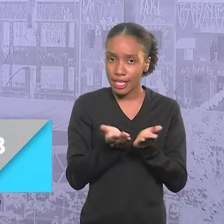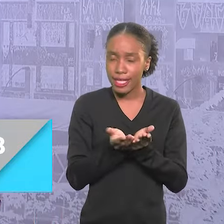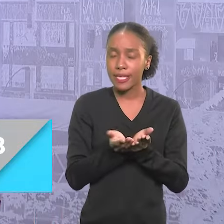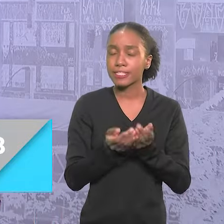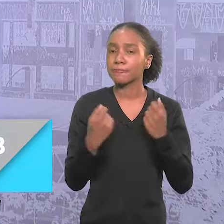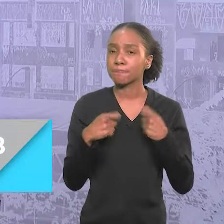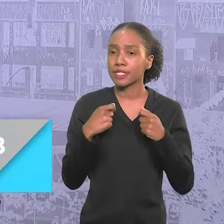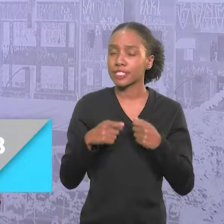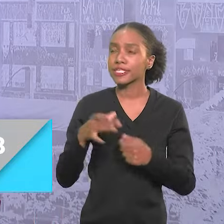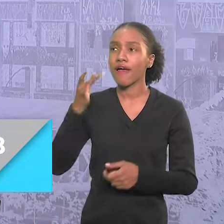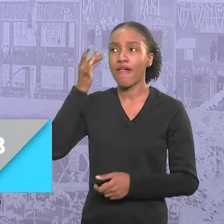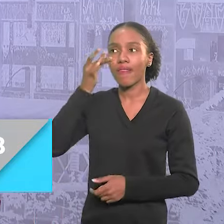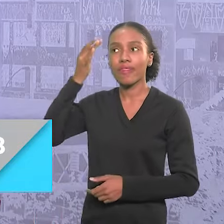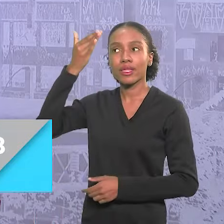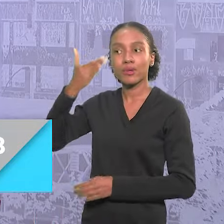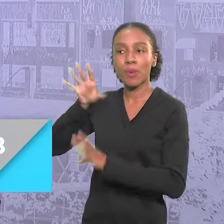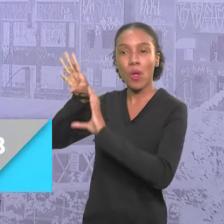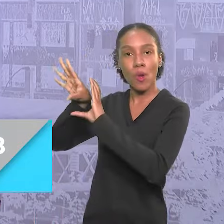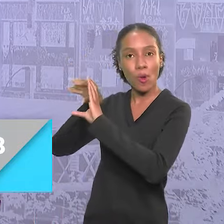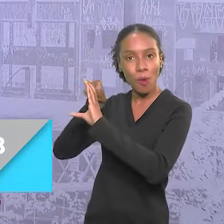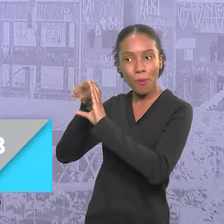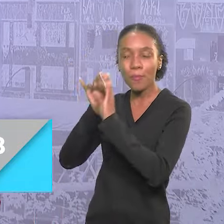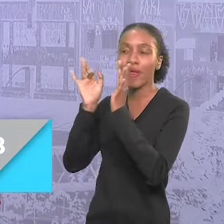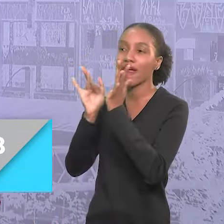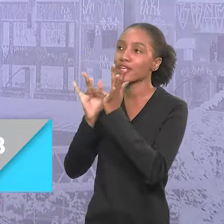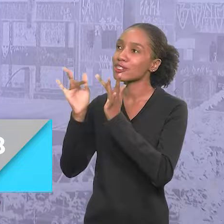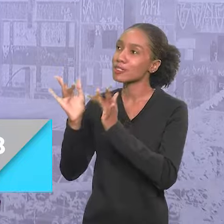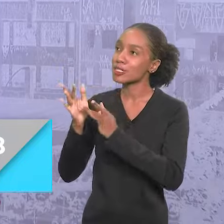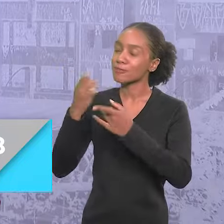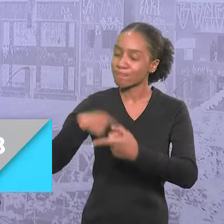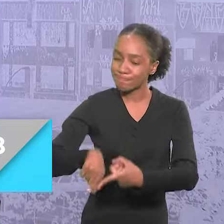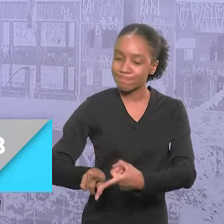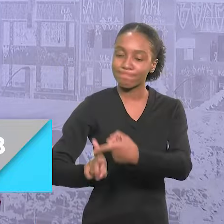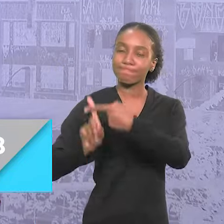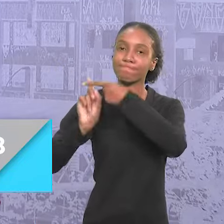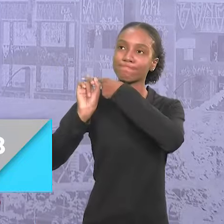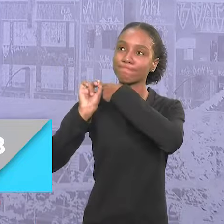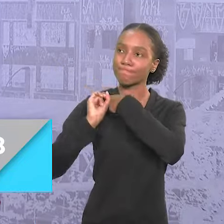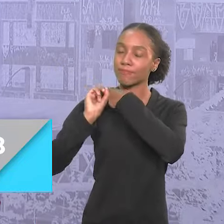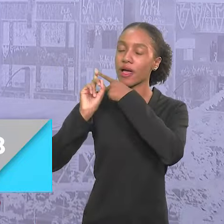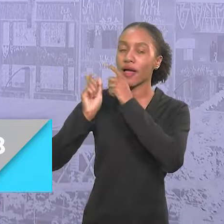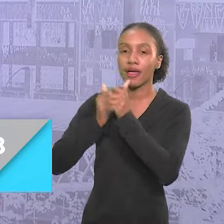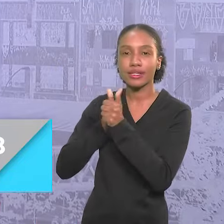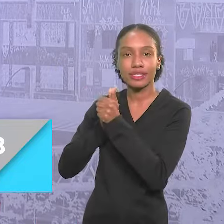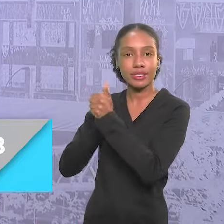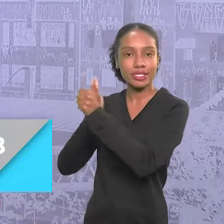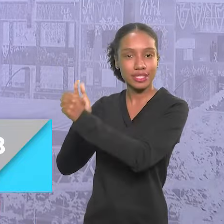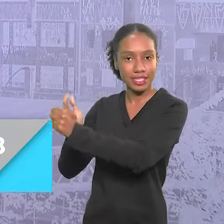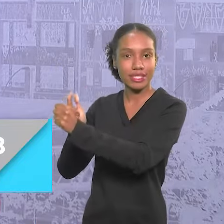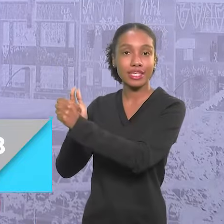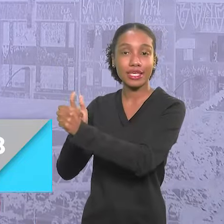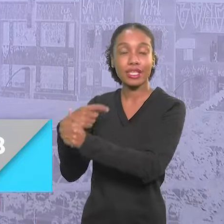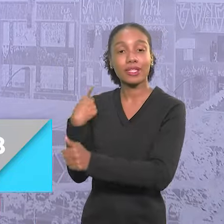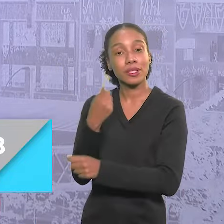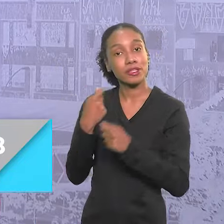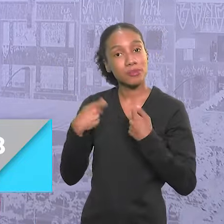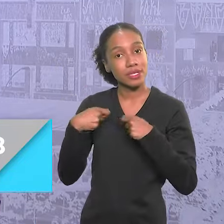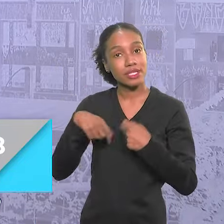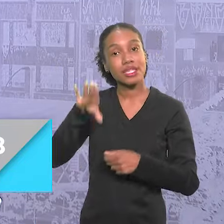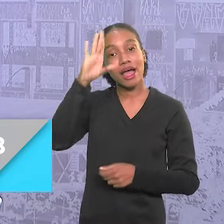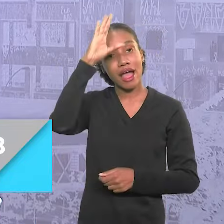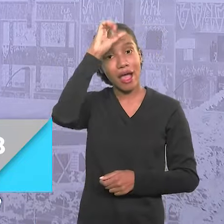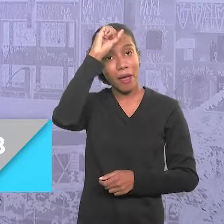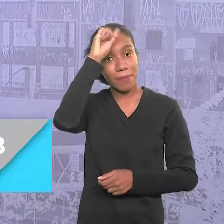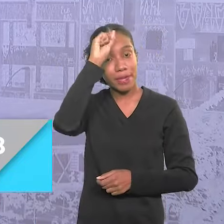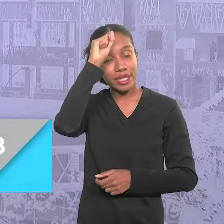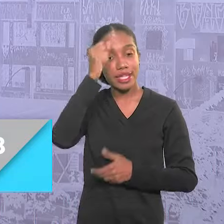tomar o teu testemunho tomar o teu exemplo tomar a tua cruz e segui-lo nós também temos